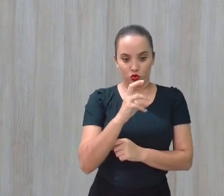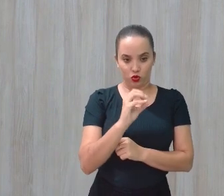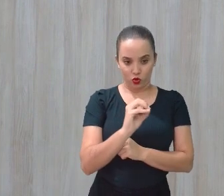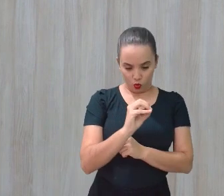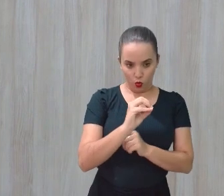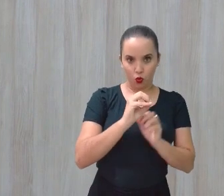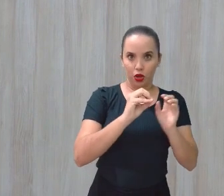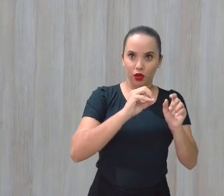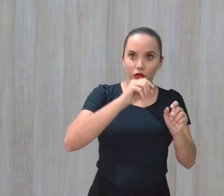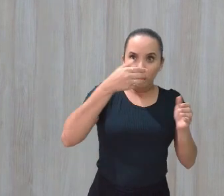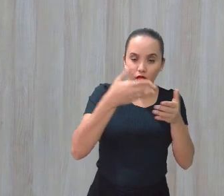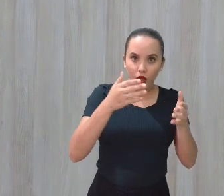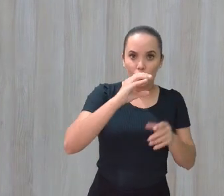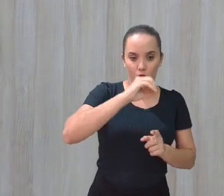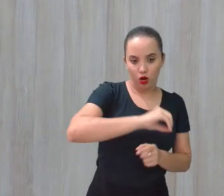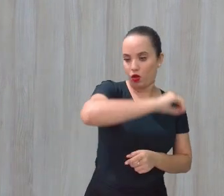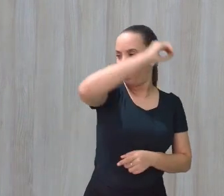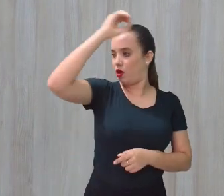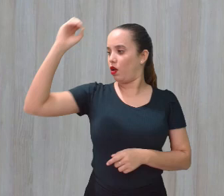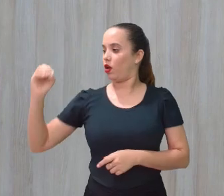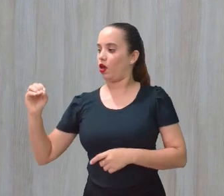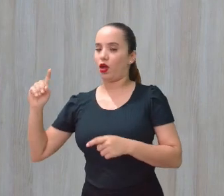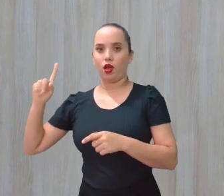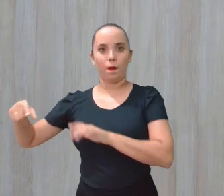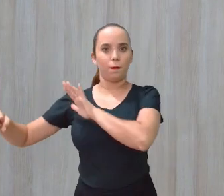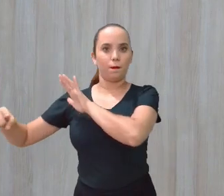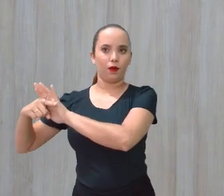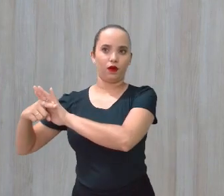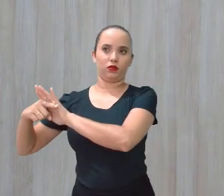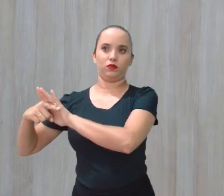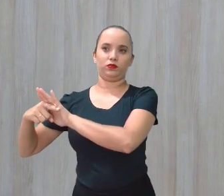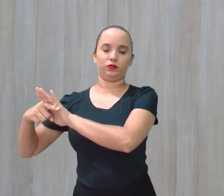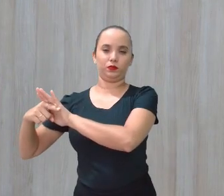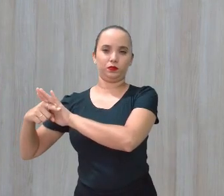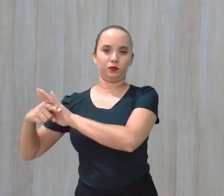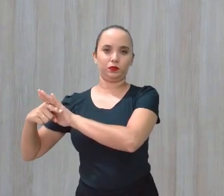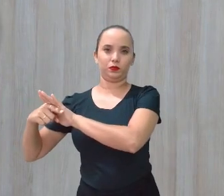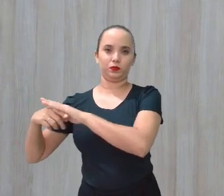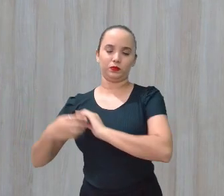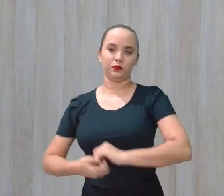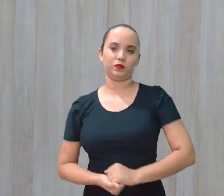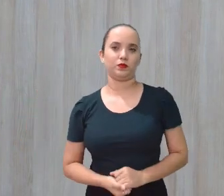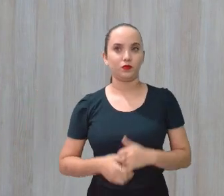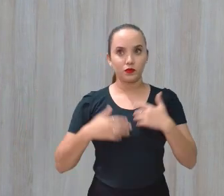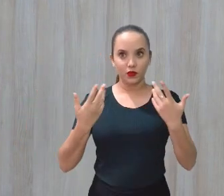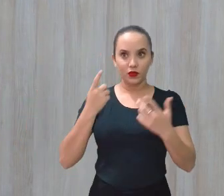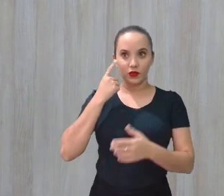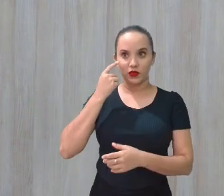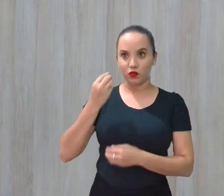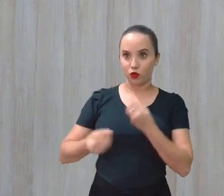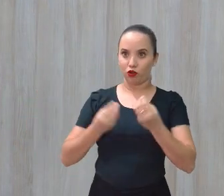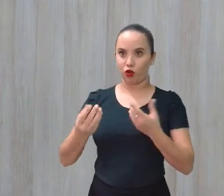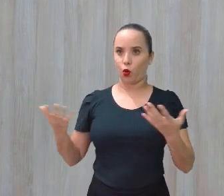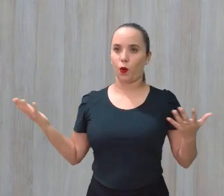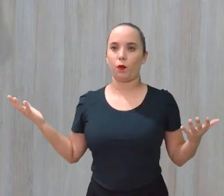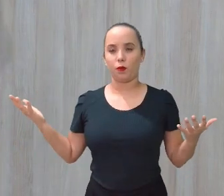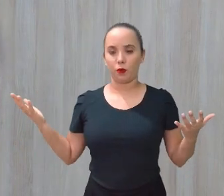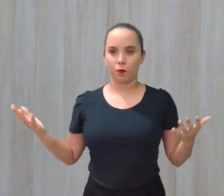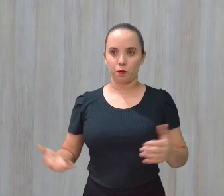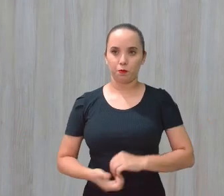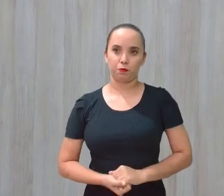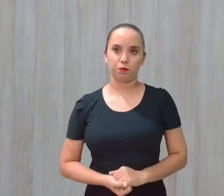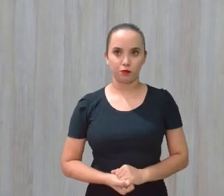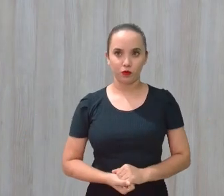estava somando do lado de cá, ele vai passar para o lado de cá, subtraindo. Olha como é que vai ficar a minha equação